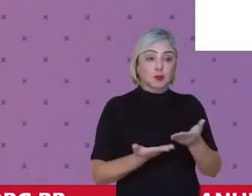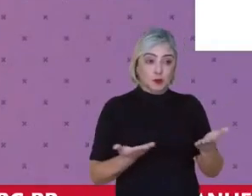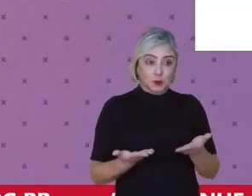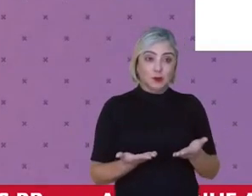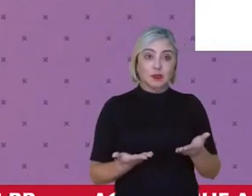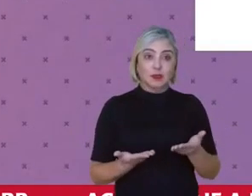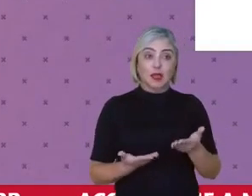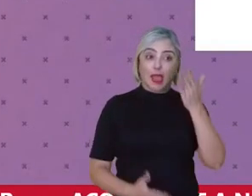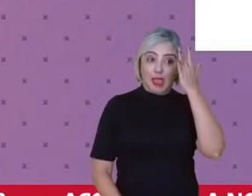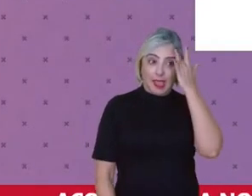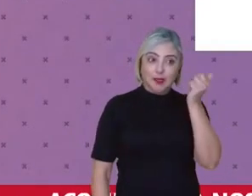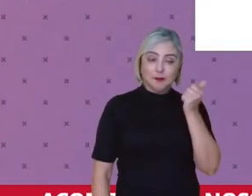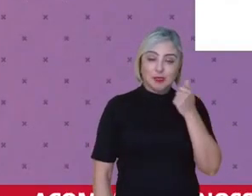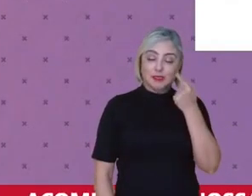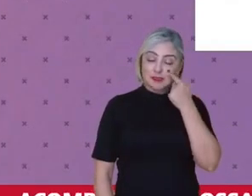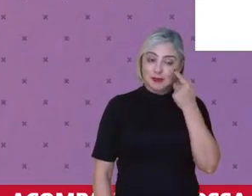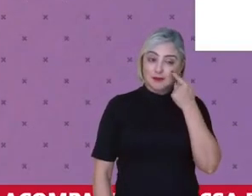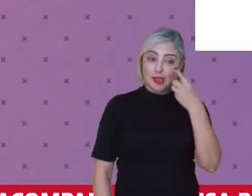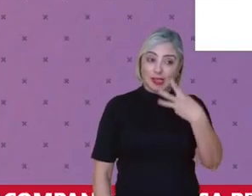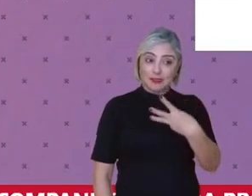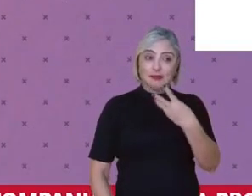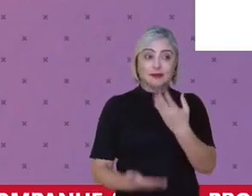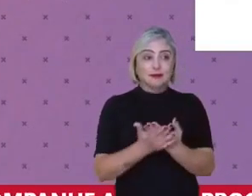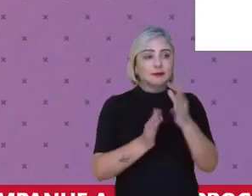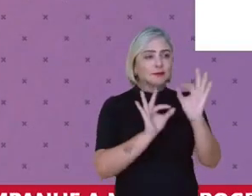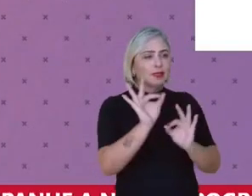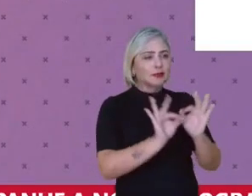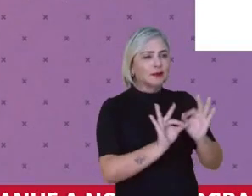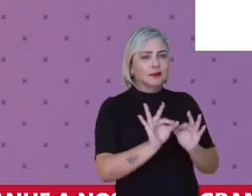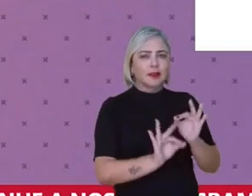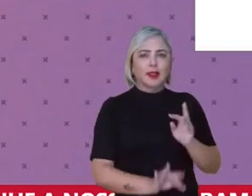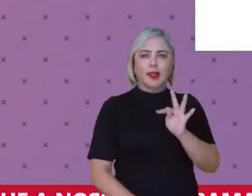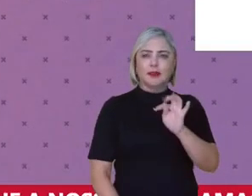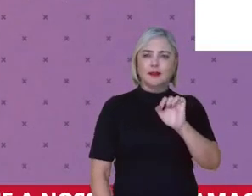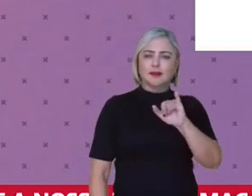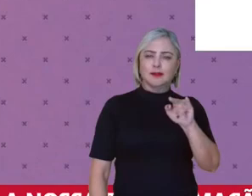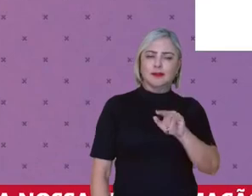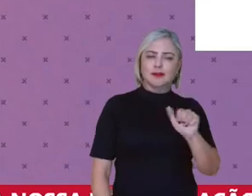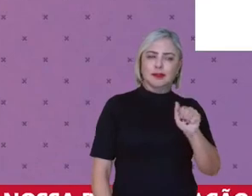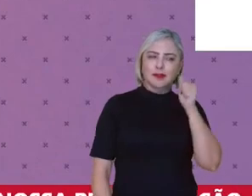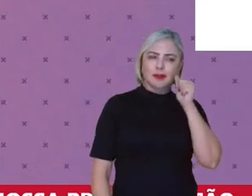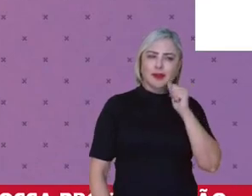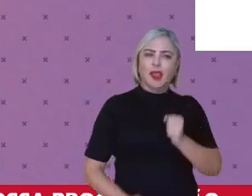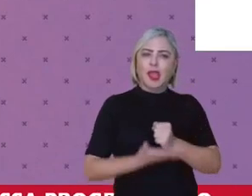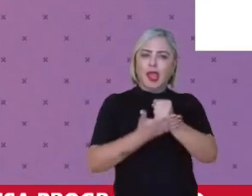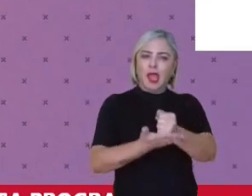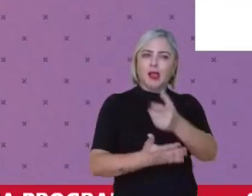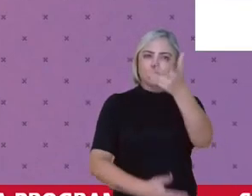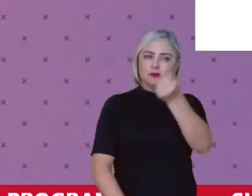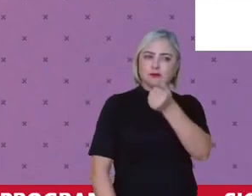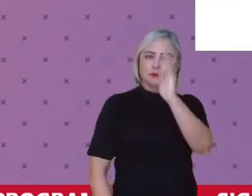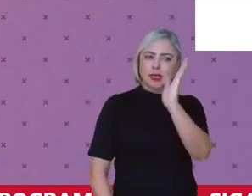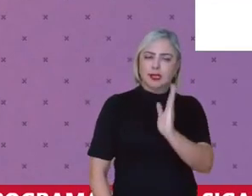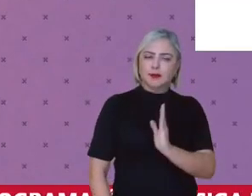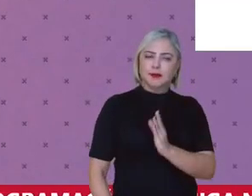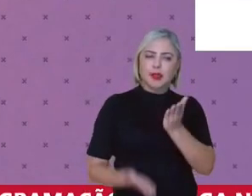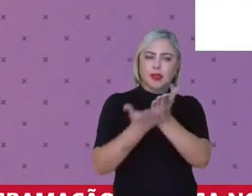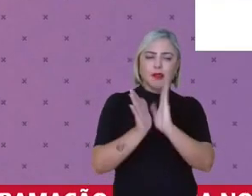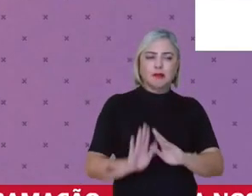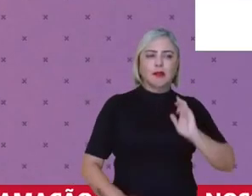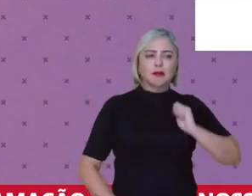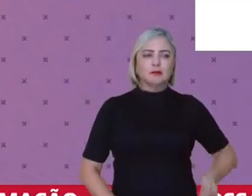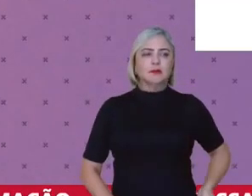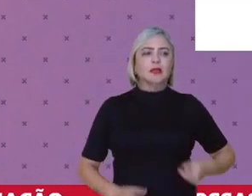aqui, mas amanhã você confere a terceira aula preparada pela Tereza Campelo. O tema é Auxílio Brasil e o desmonte do Bolsa Família e